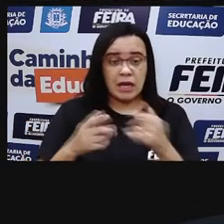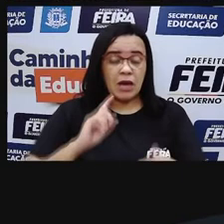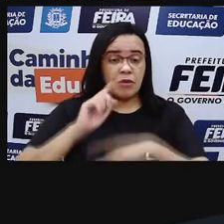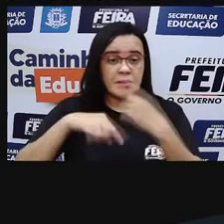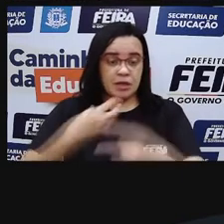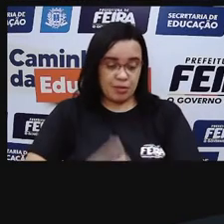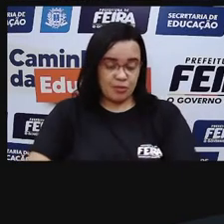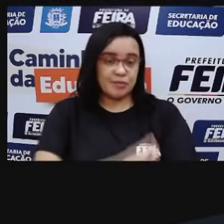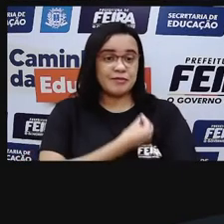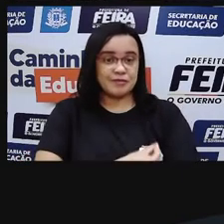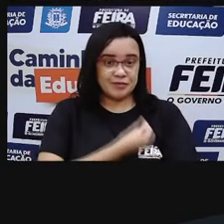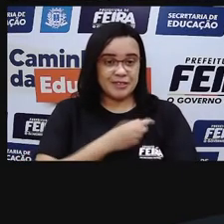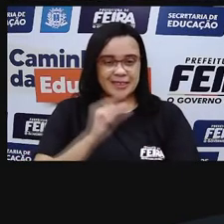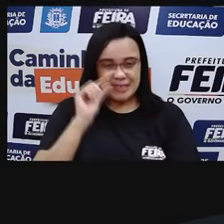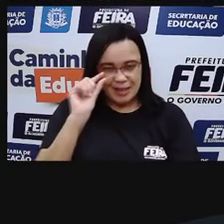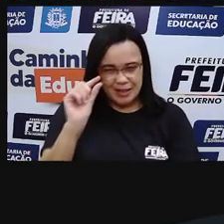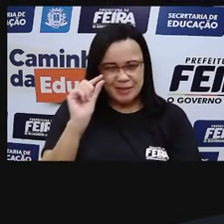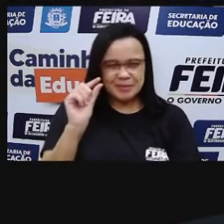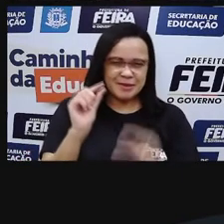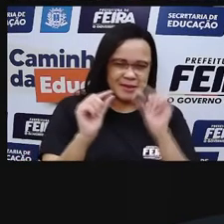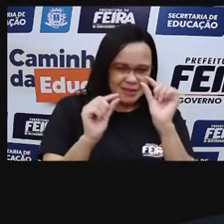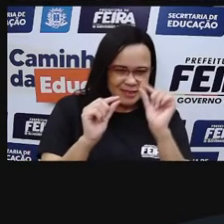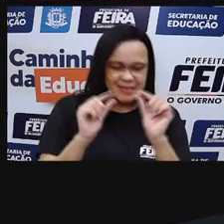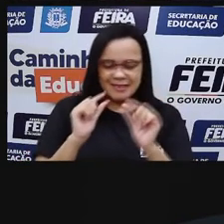esse micro-organismo de novo,